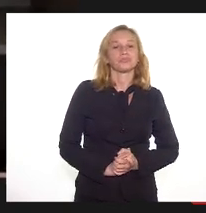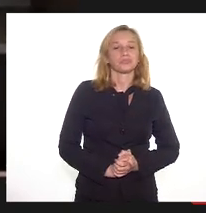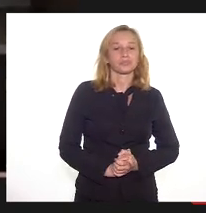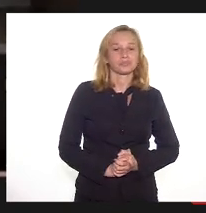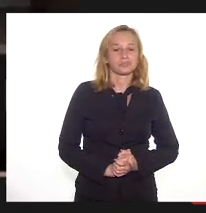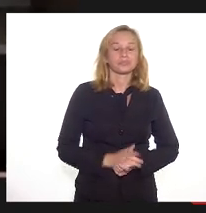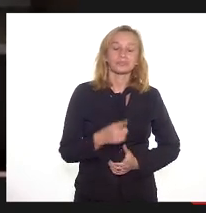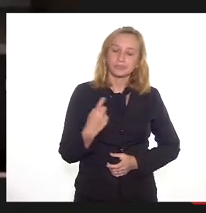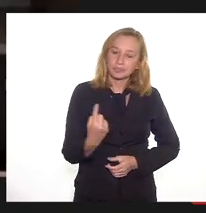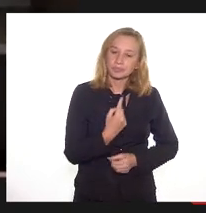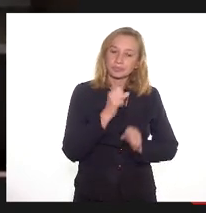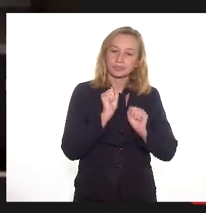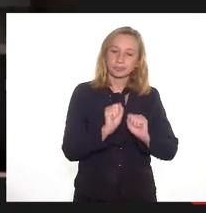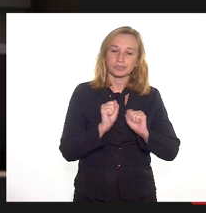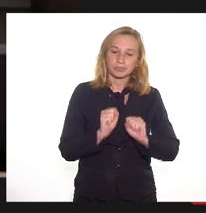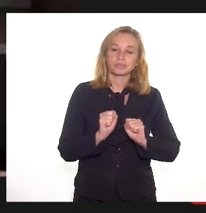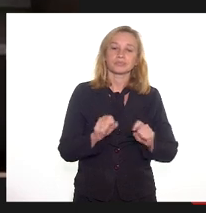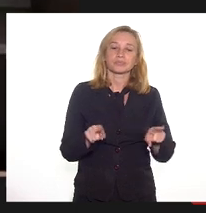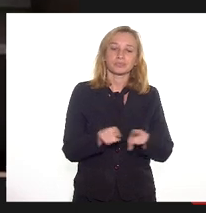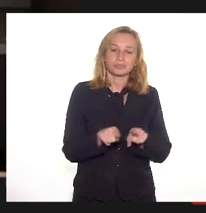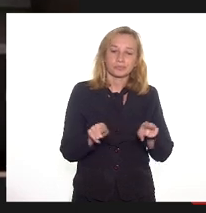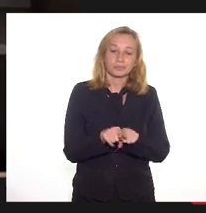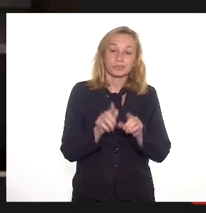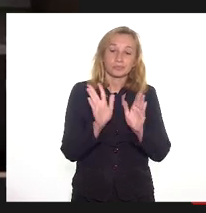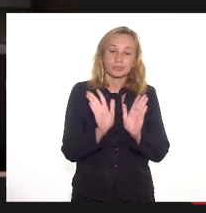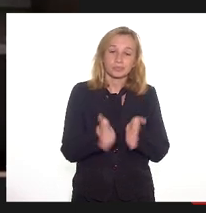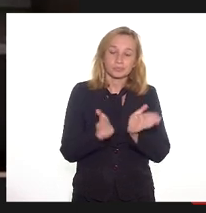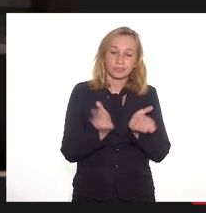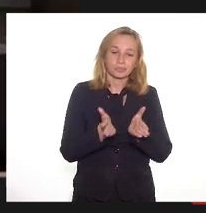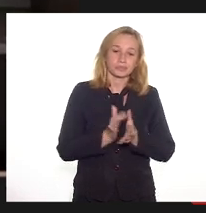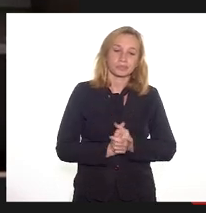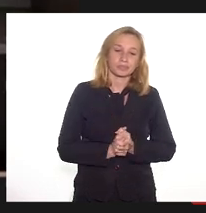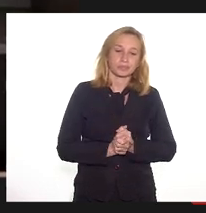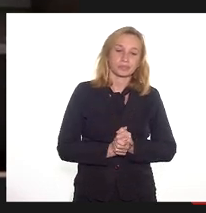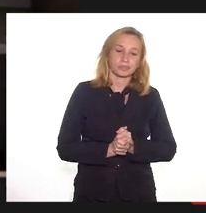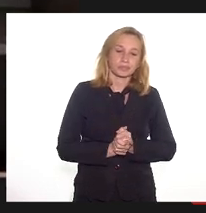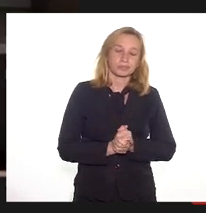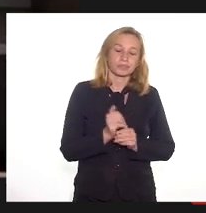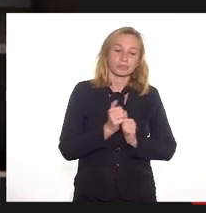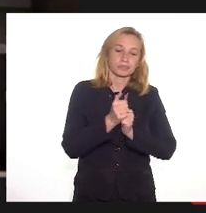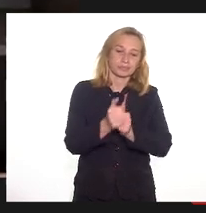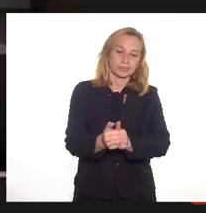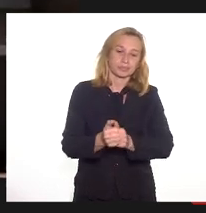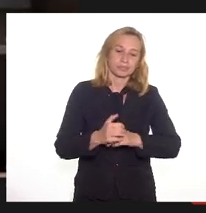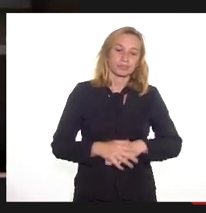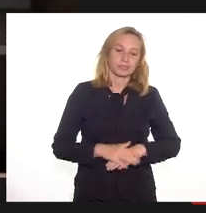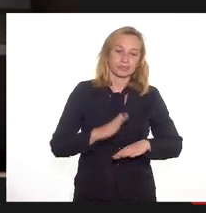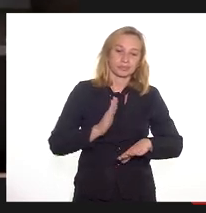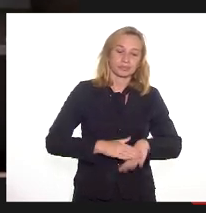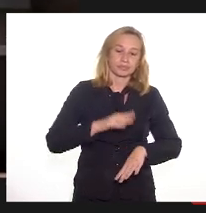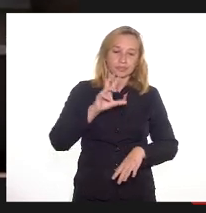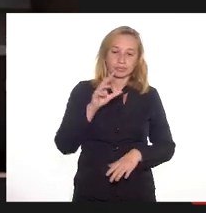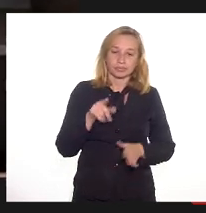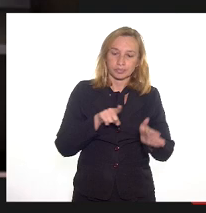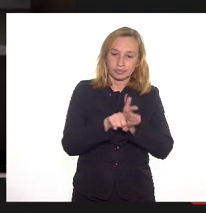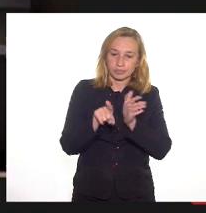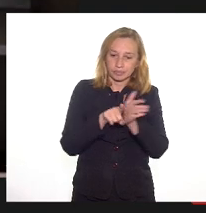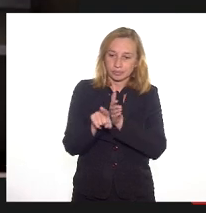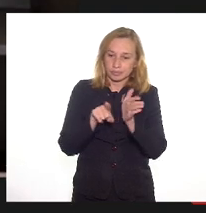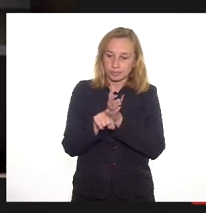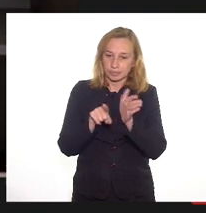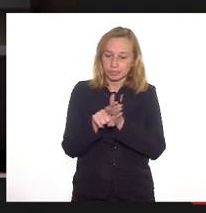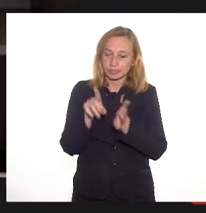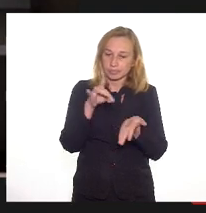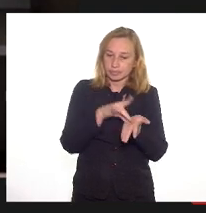que nós possamos, né, também agora fazer encaminhamento de mais perguntas, porque, na